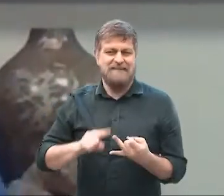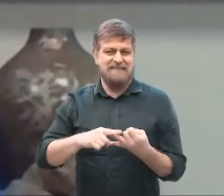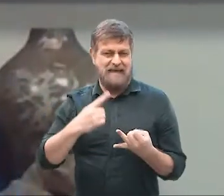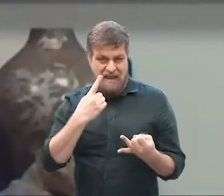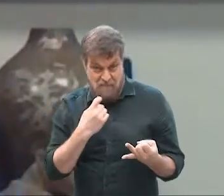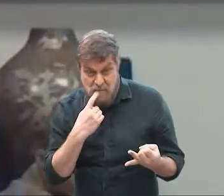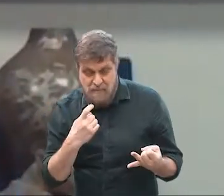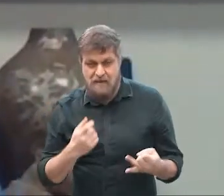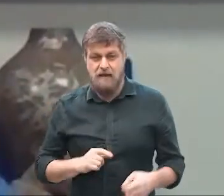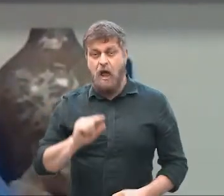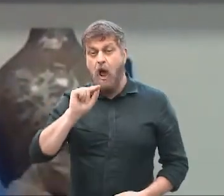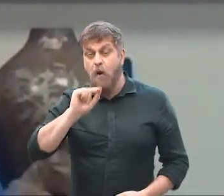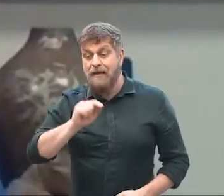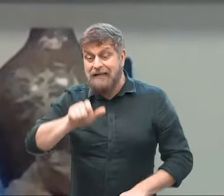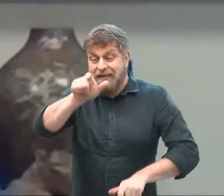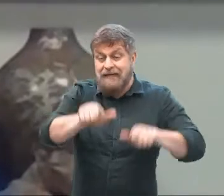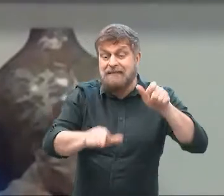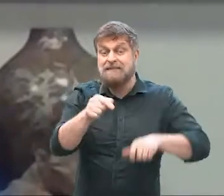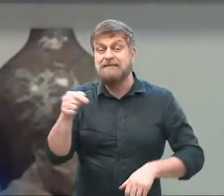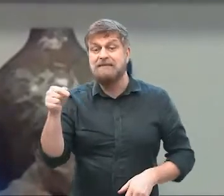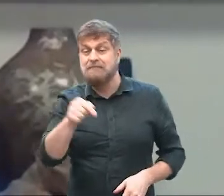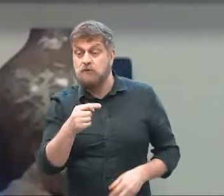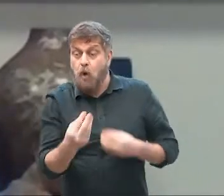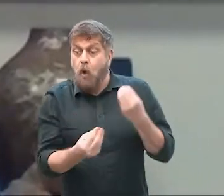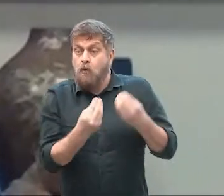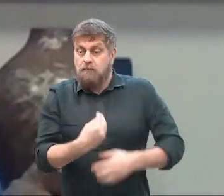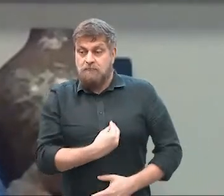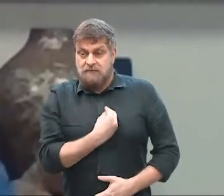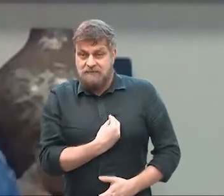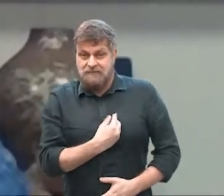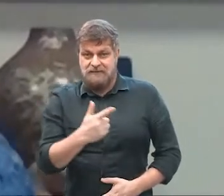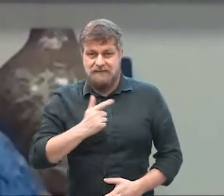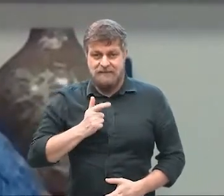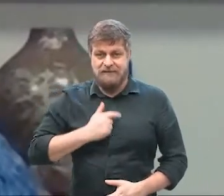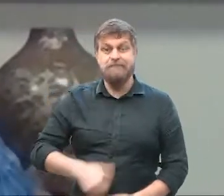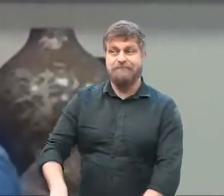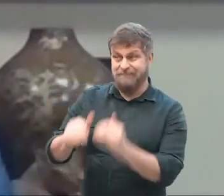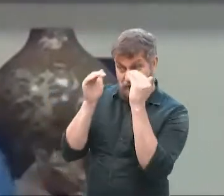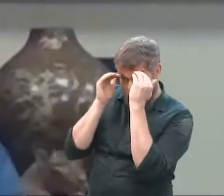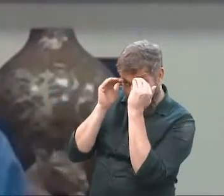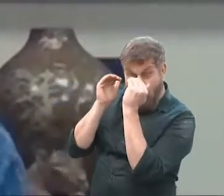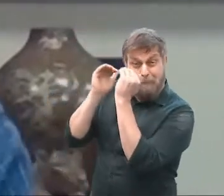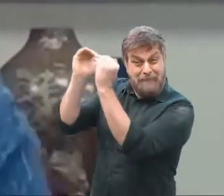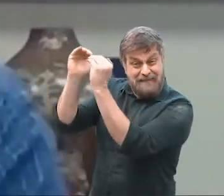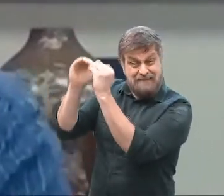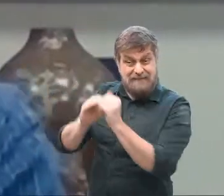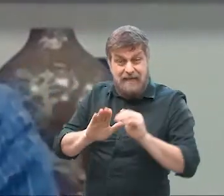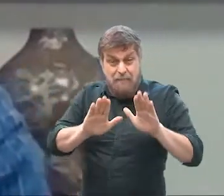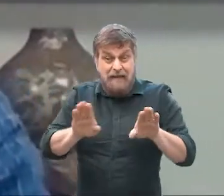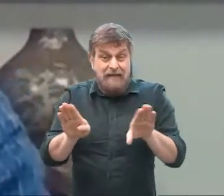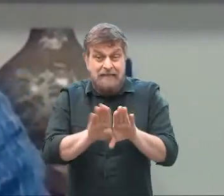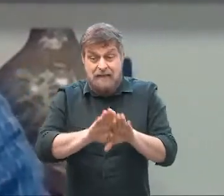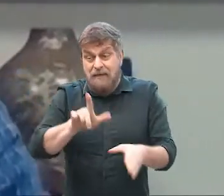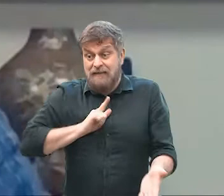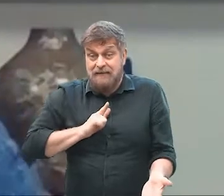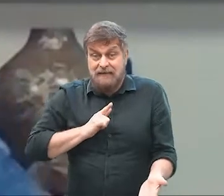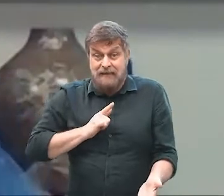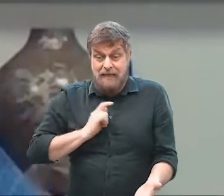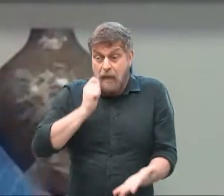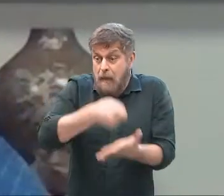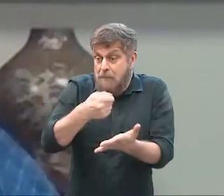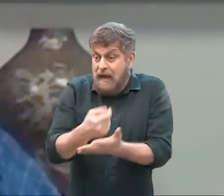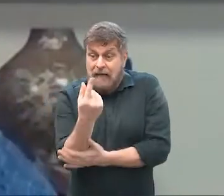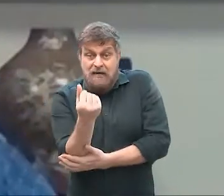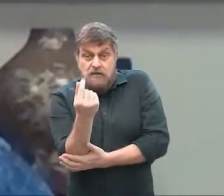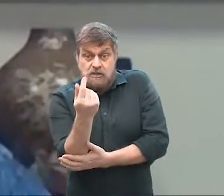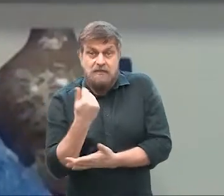E o que essas pessoas têm? Elas têm que cumprir esse decreto, mas ela tem também compromissos financeiros, que